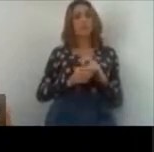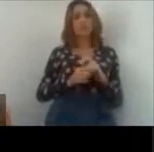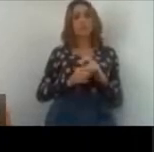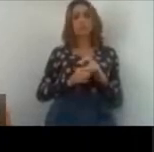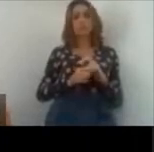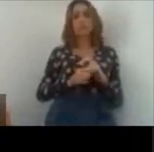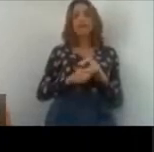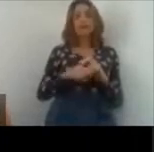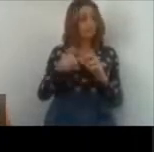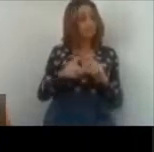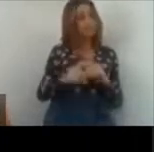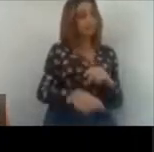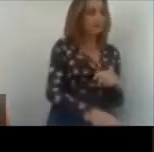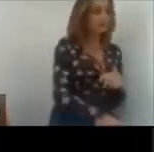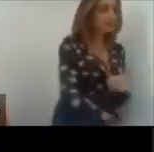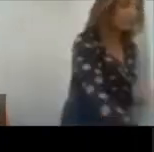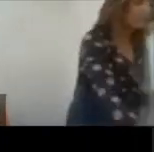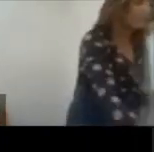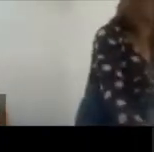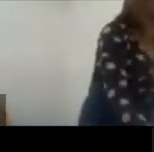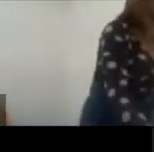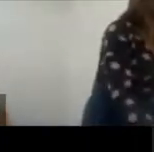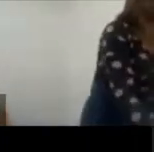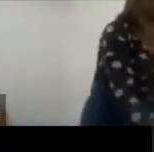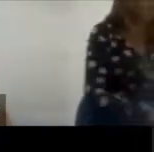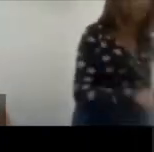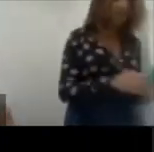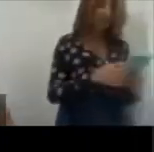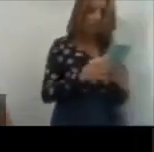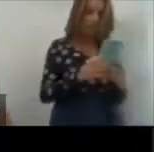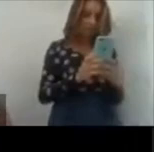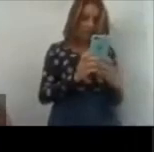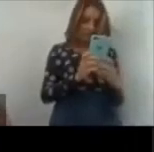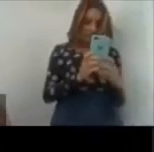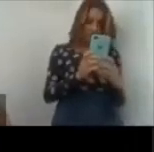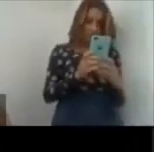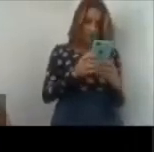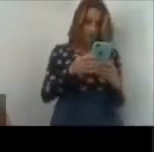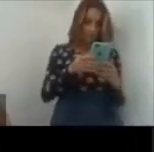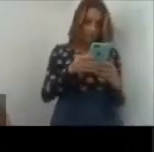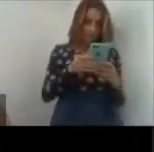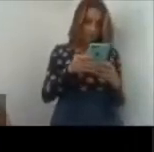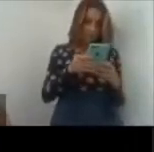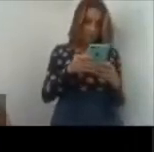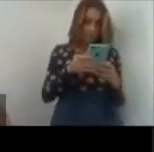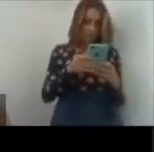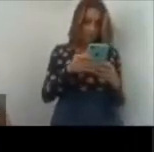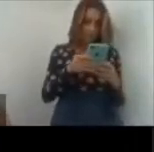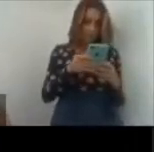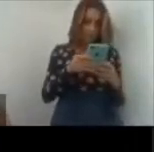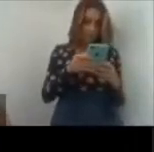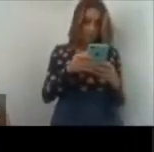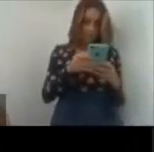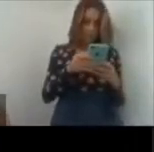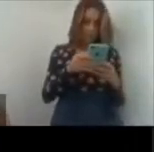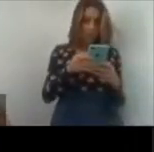Mais alguma pergunta? Eu vi que tinha mais uma pergunta também que ela colocou aqui,